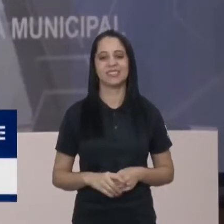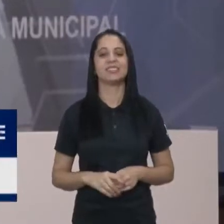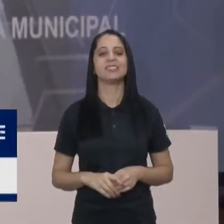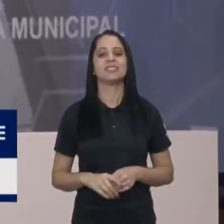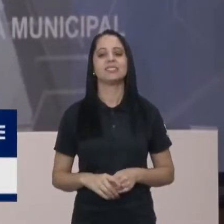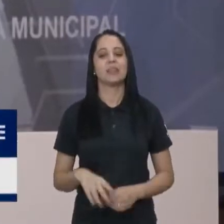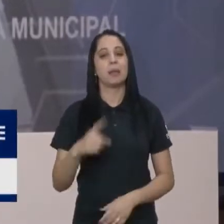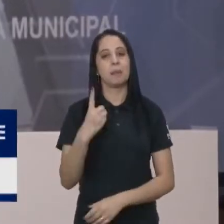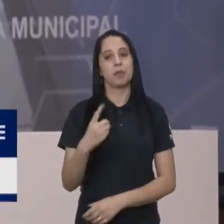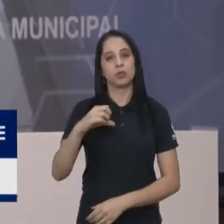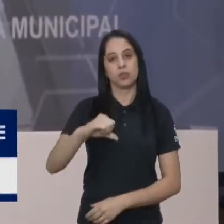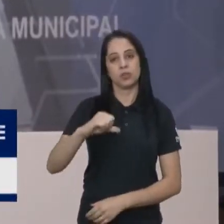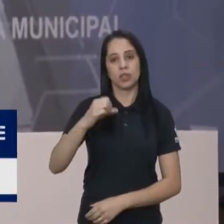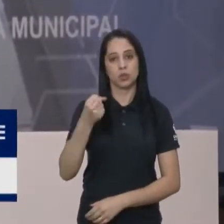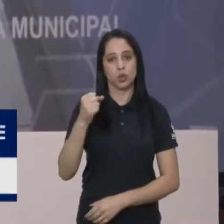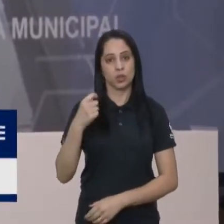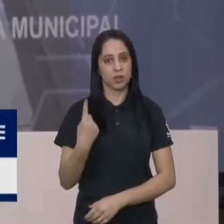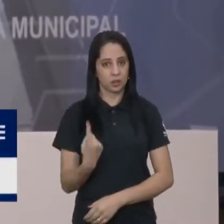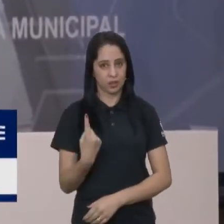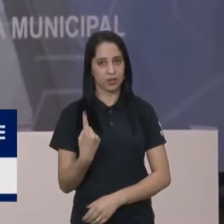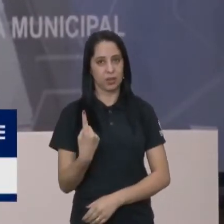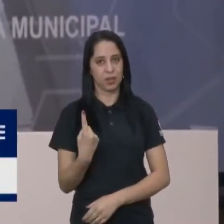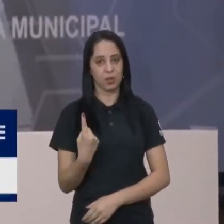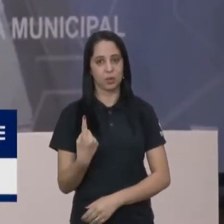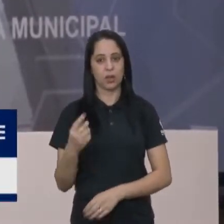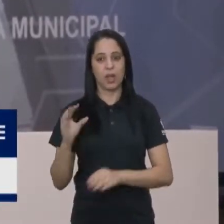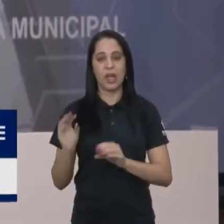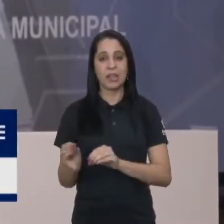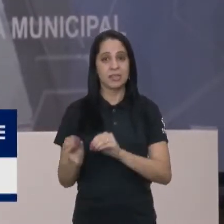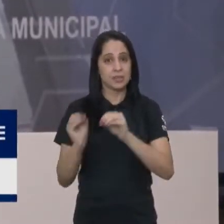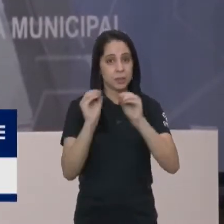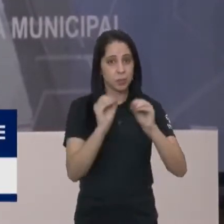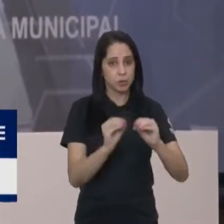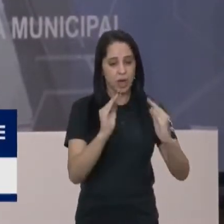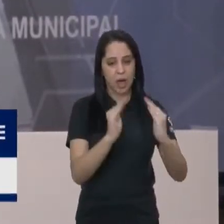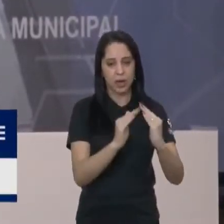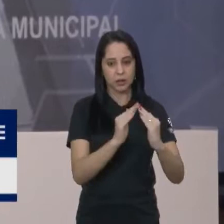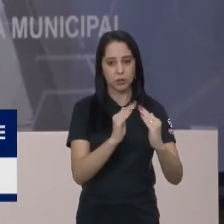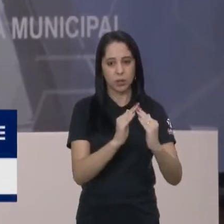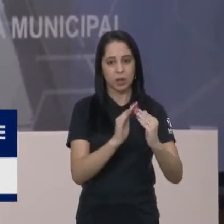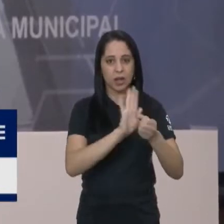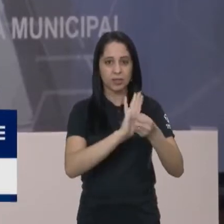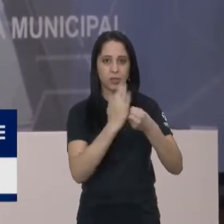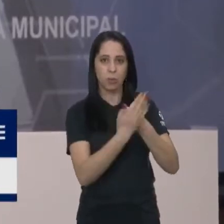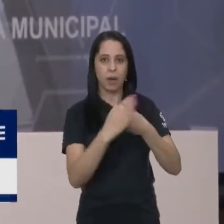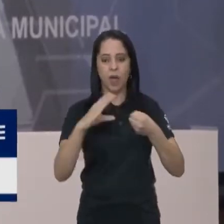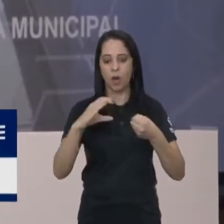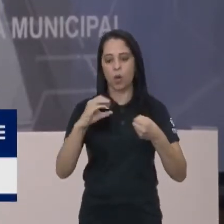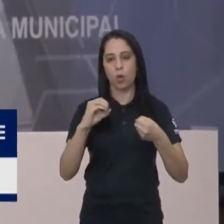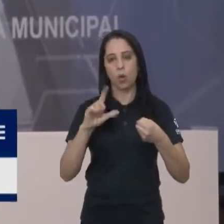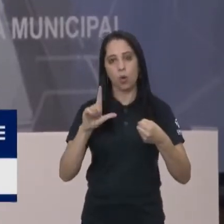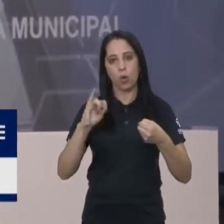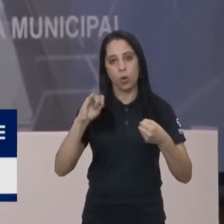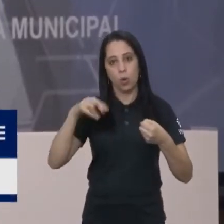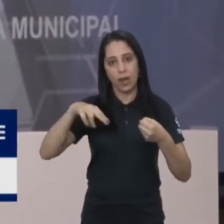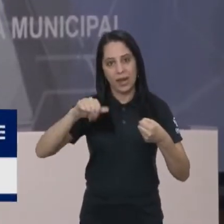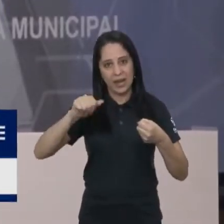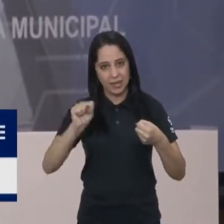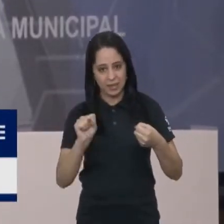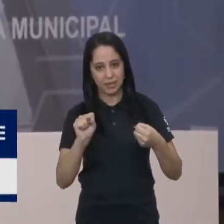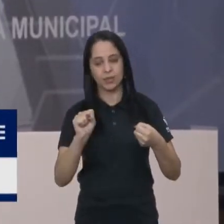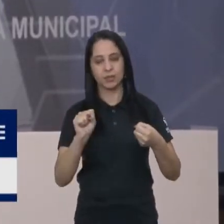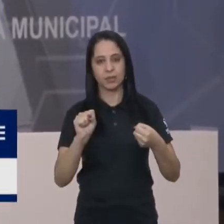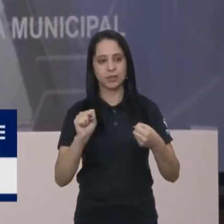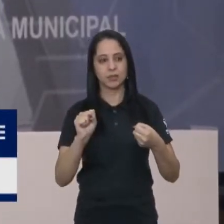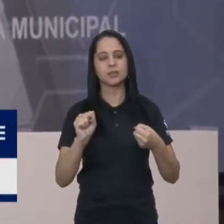Em 1981, mudaram-se para a casa que construíram no Jardim das Colinas, onde vivem